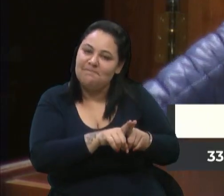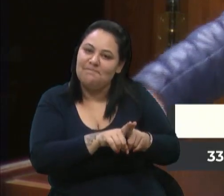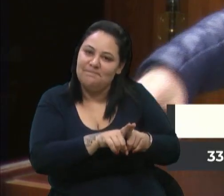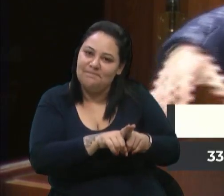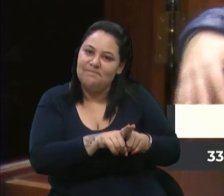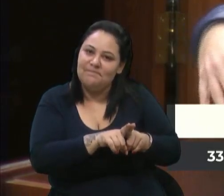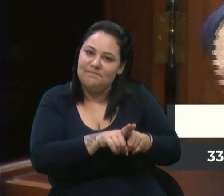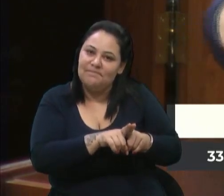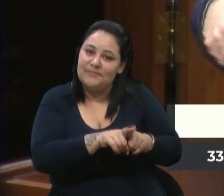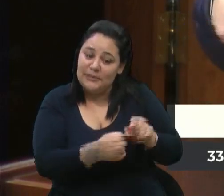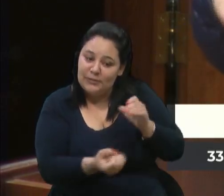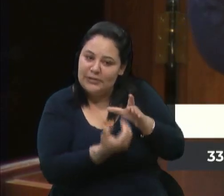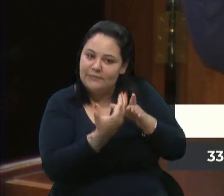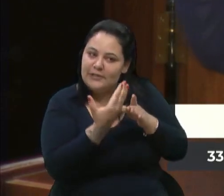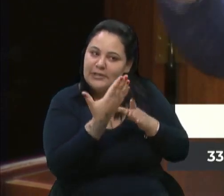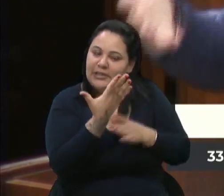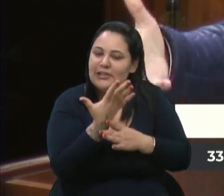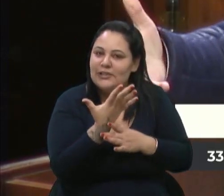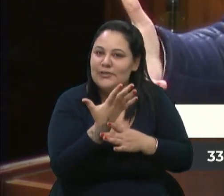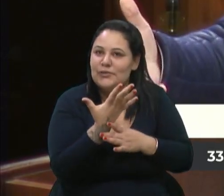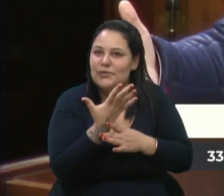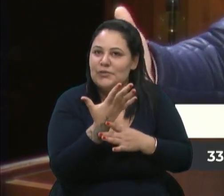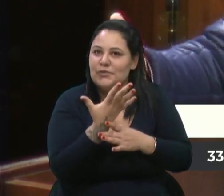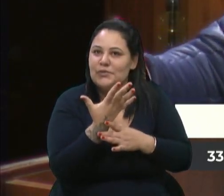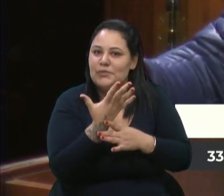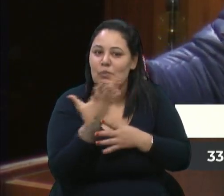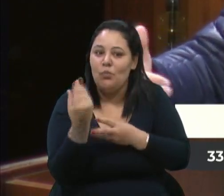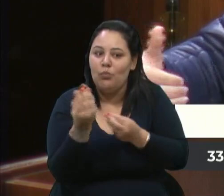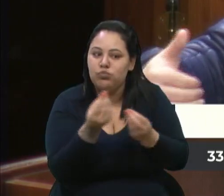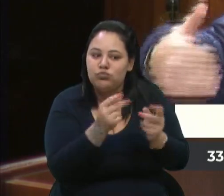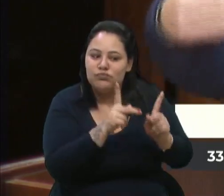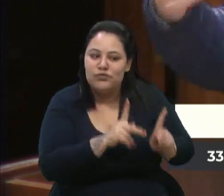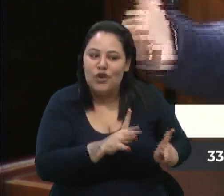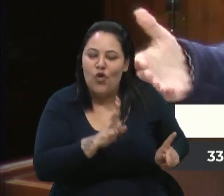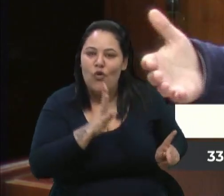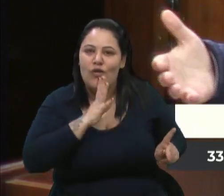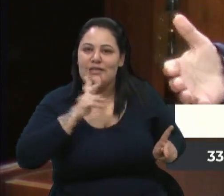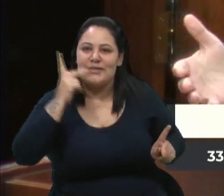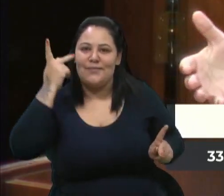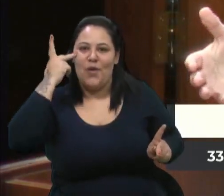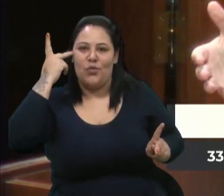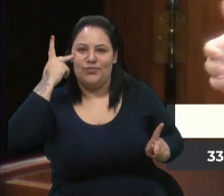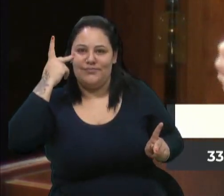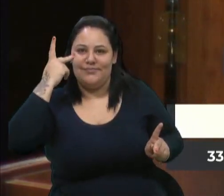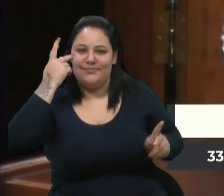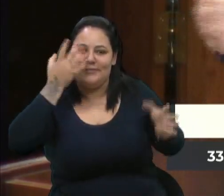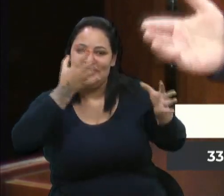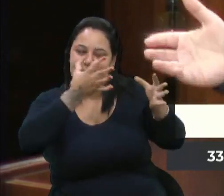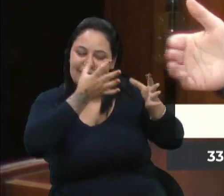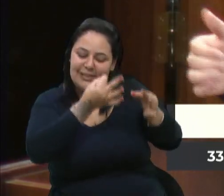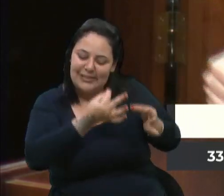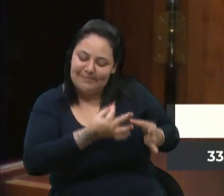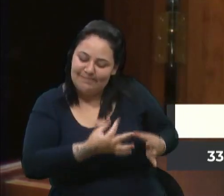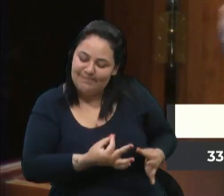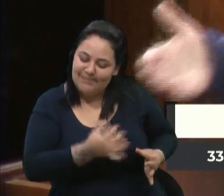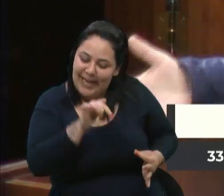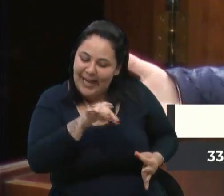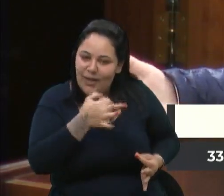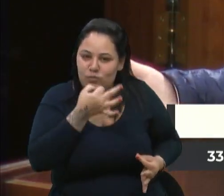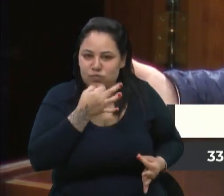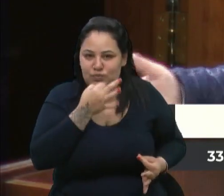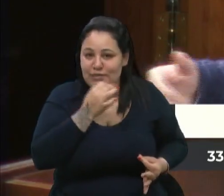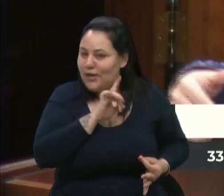Então, eles estão criando um contingente de pessoas que conhecem São Paulo muito grande, né, e que aqui em Caxias não seria